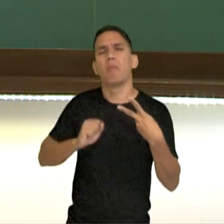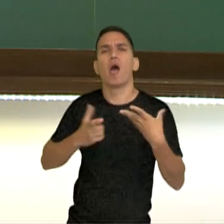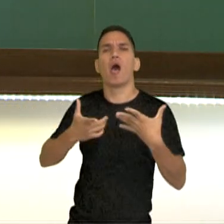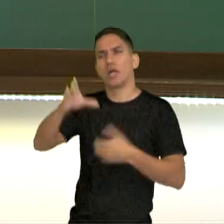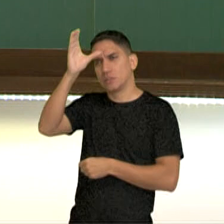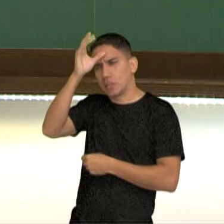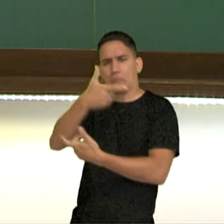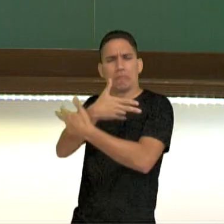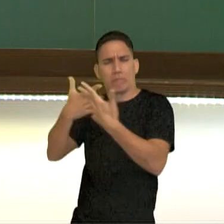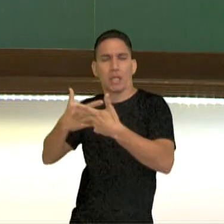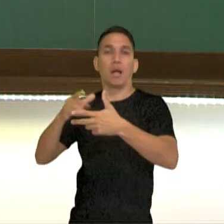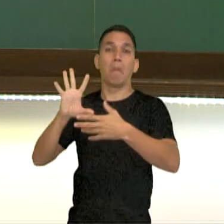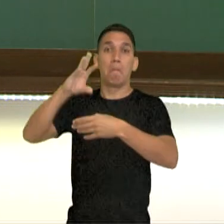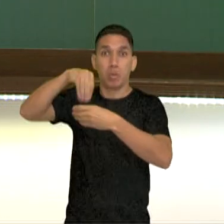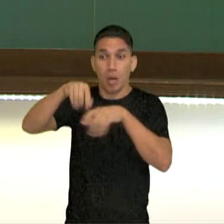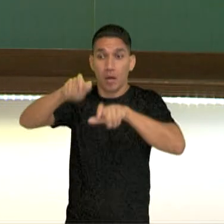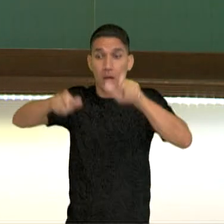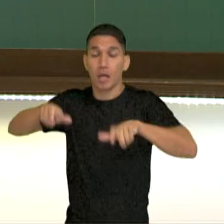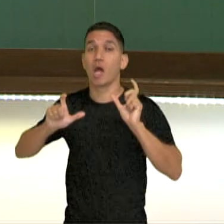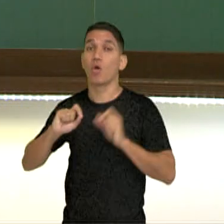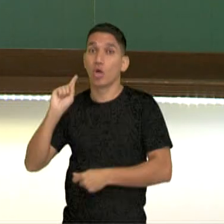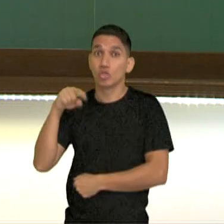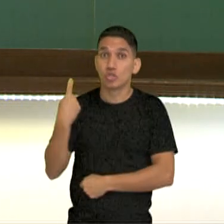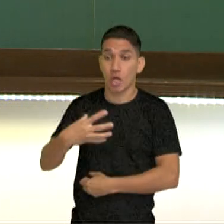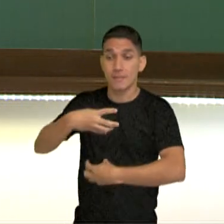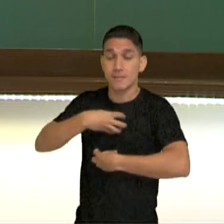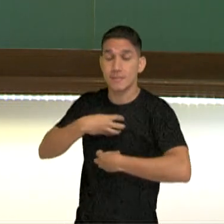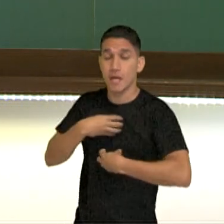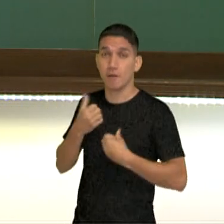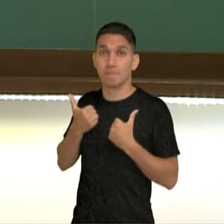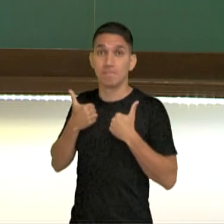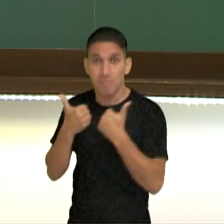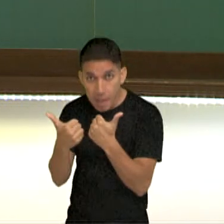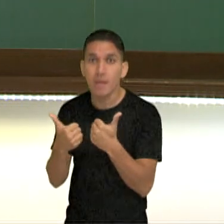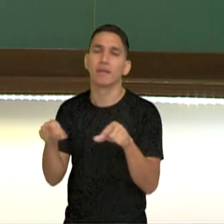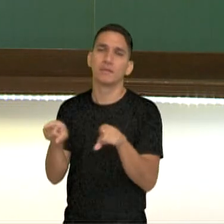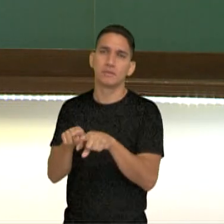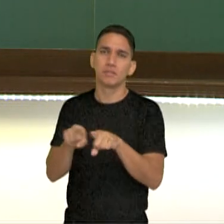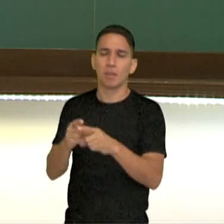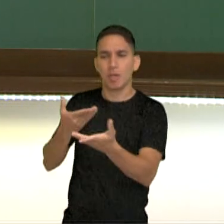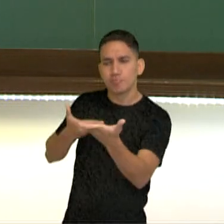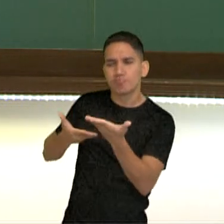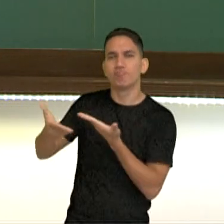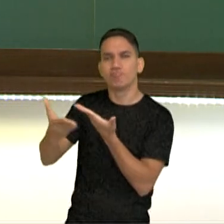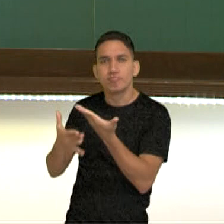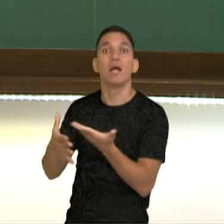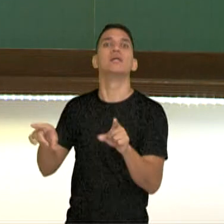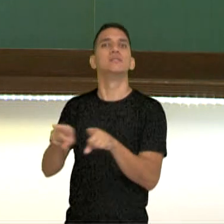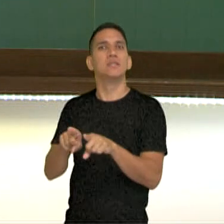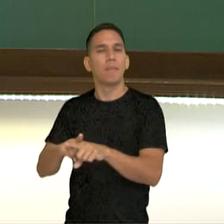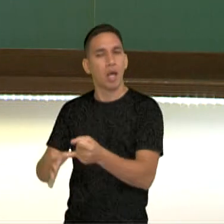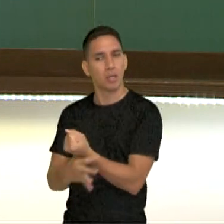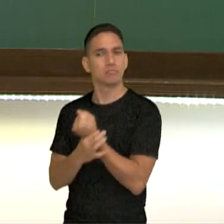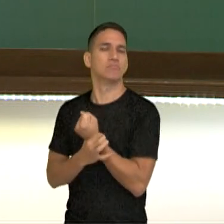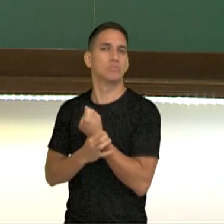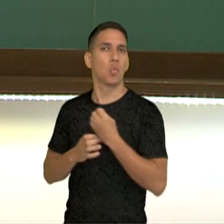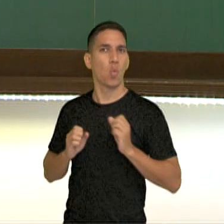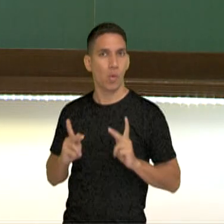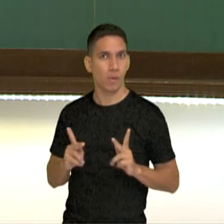família são aquelas pessoas com quem nós nos sentimos bem e também nos sentimos seguros,